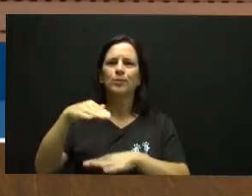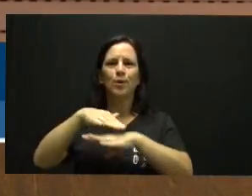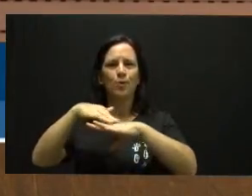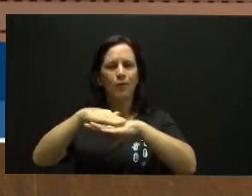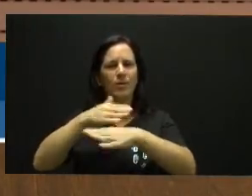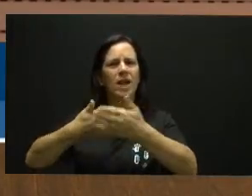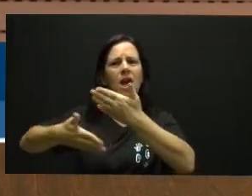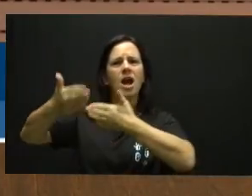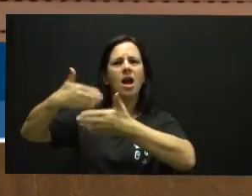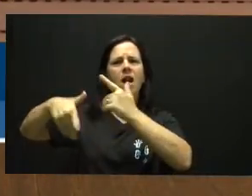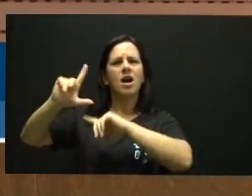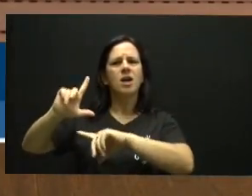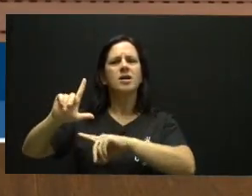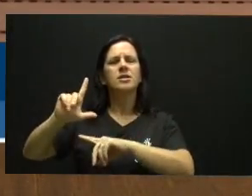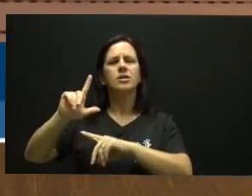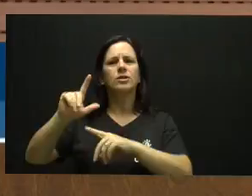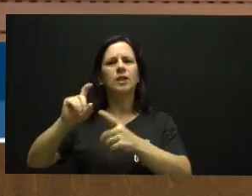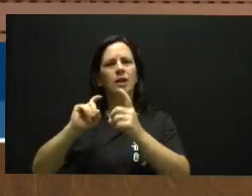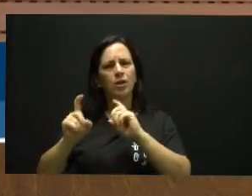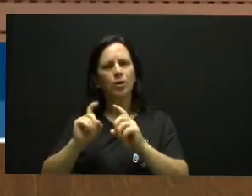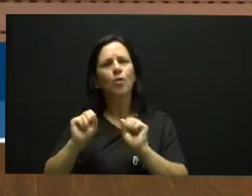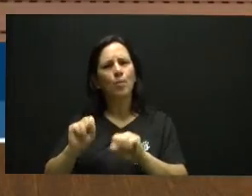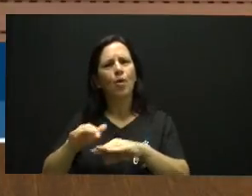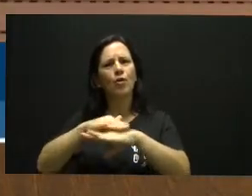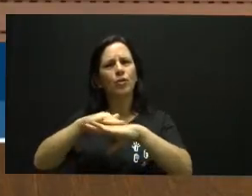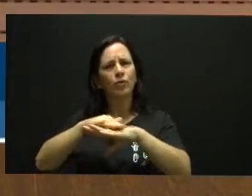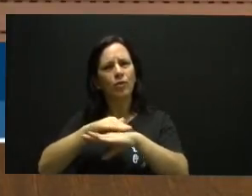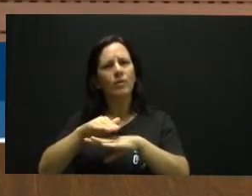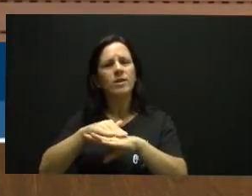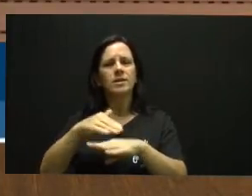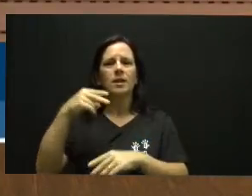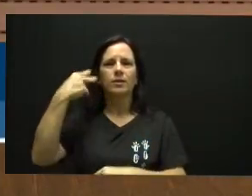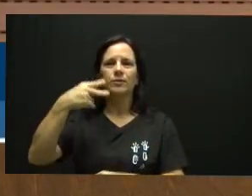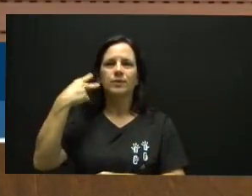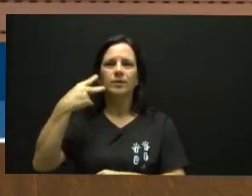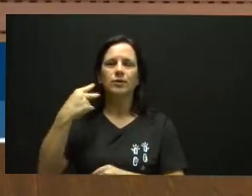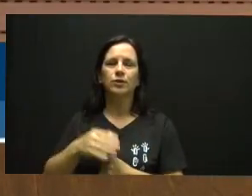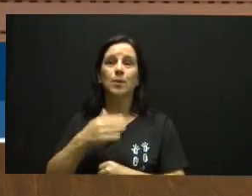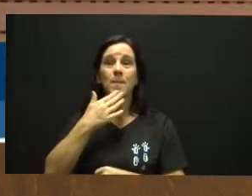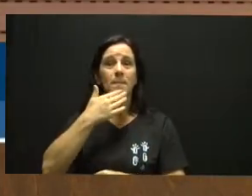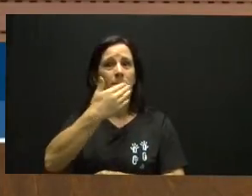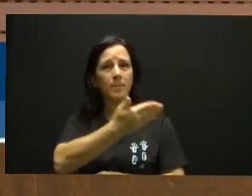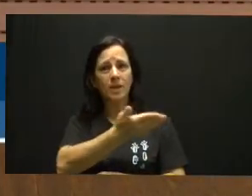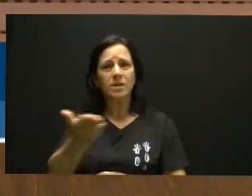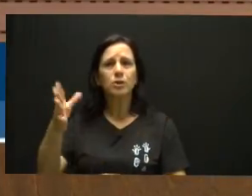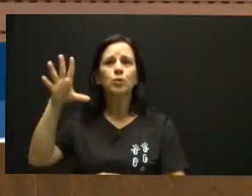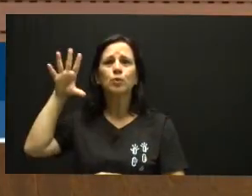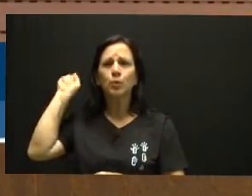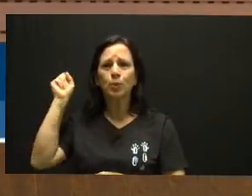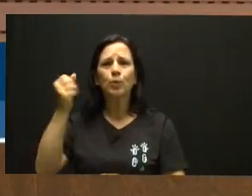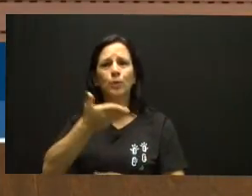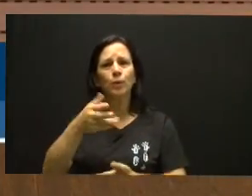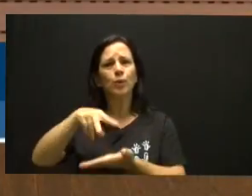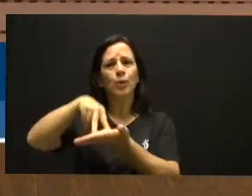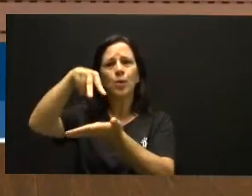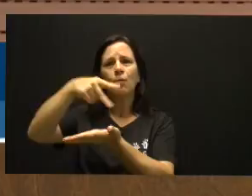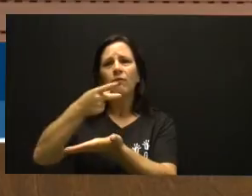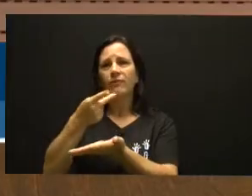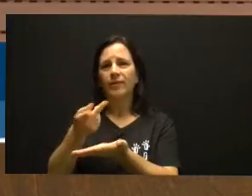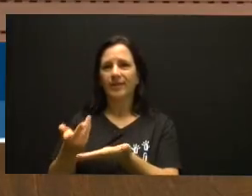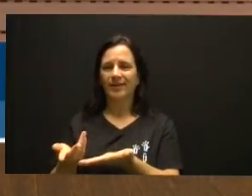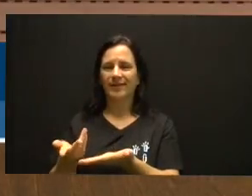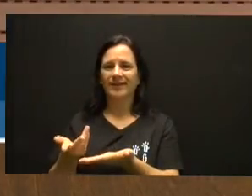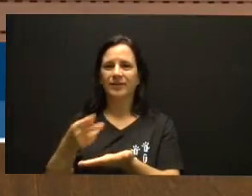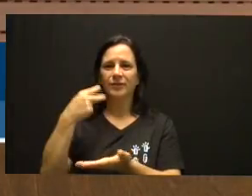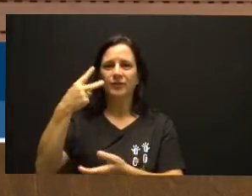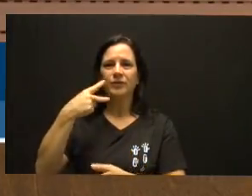ou antes de começar, qualquer comissão pode vir conversar com os vereadores também. Só peço que escutem o vereador quando está se pronunciando. Com a